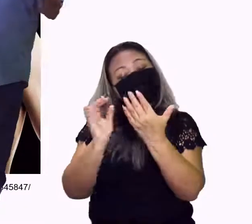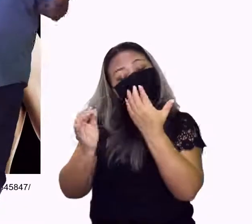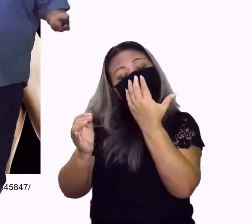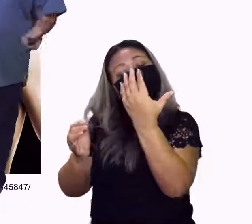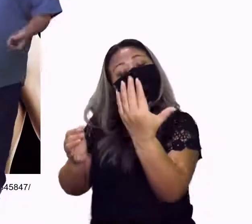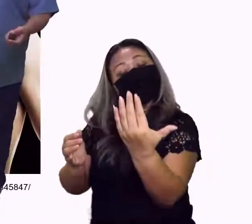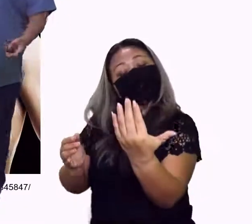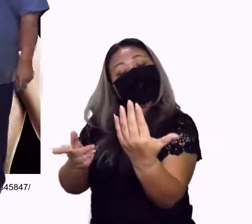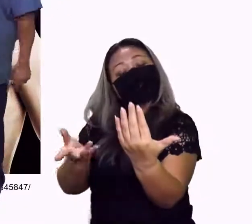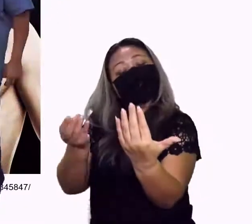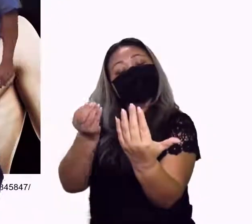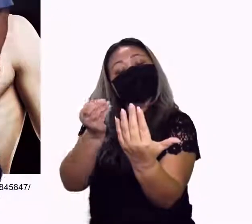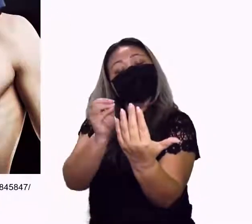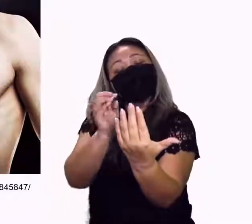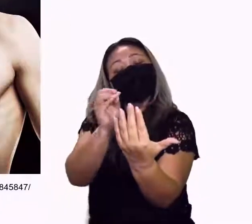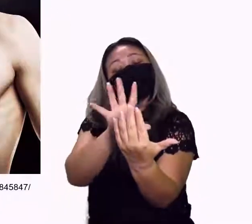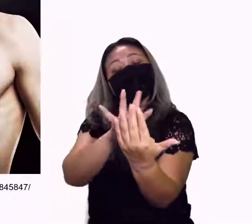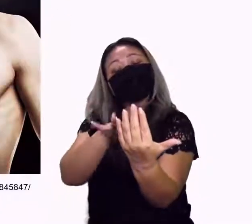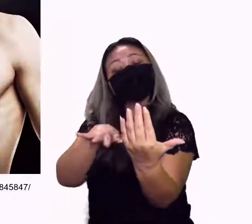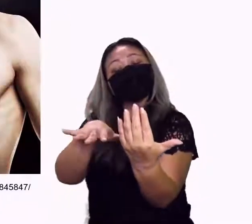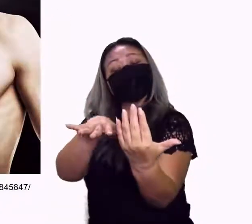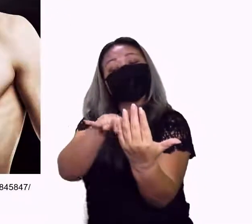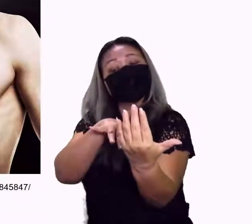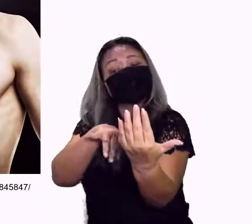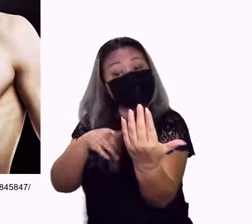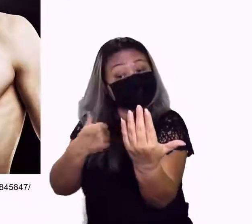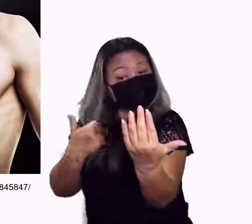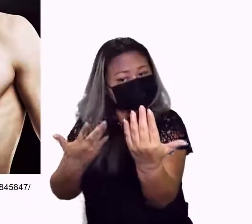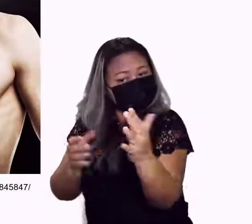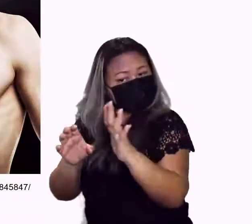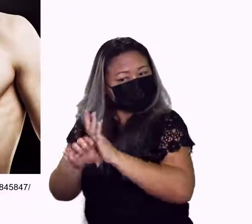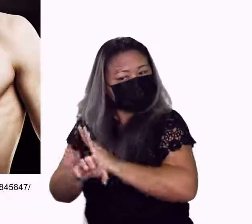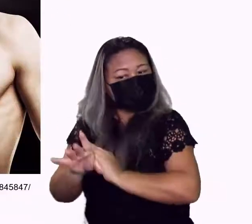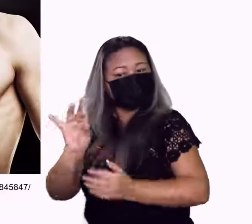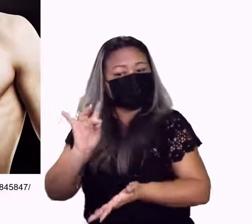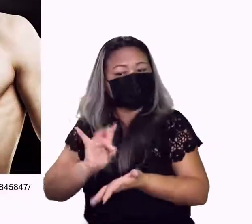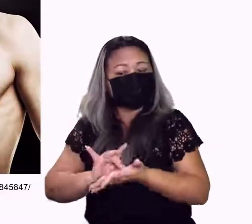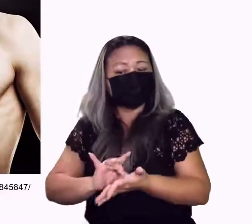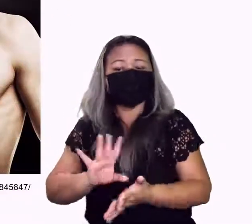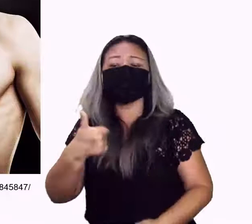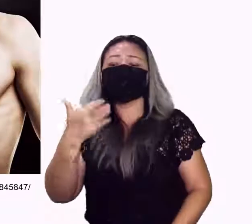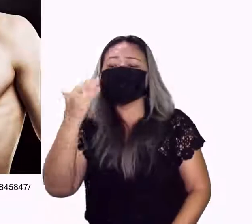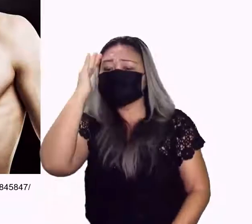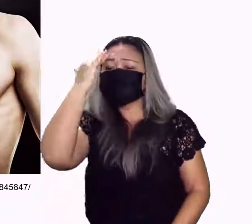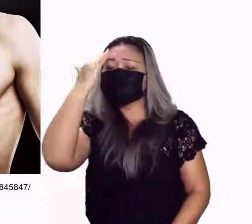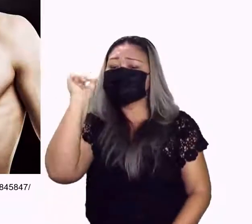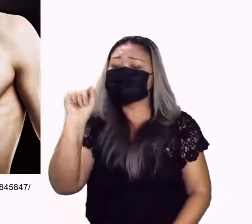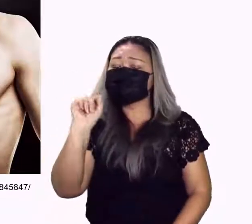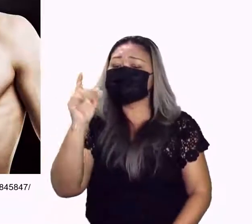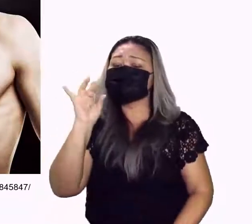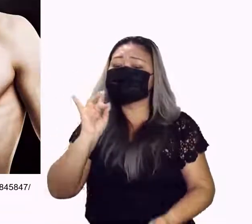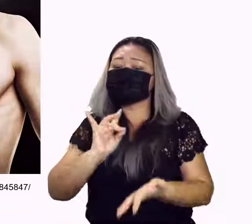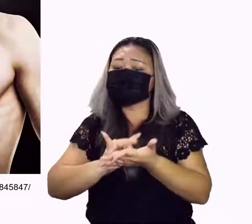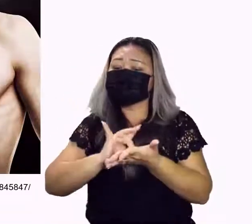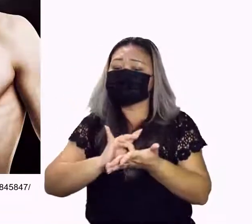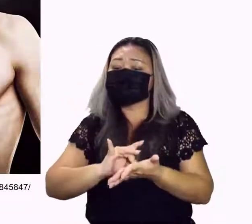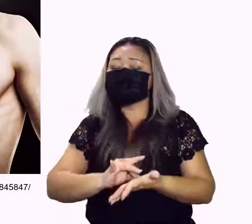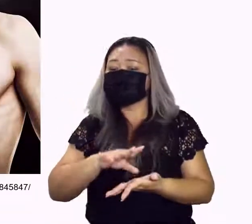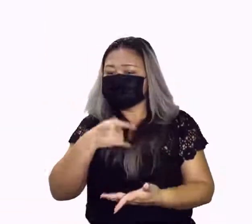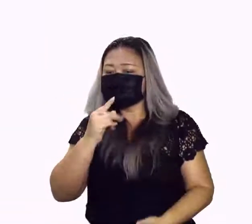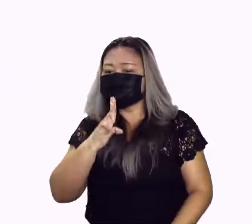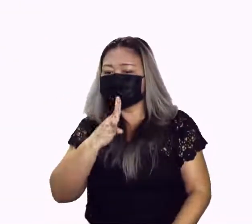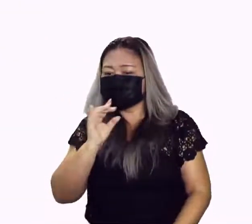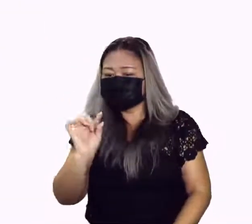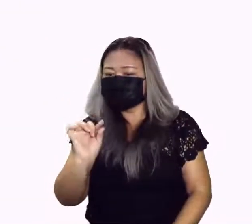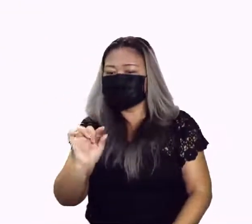O que contempla isso no nosso meio. Conceito de verdade. O que você entende por verdade? Vamos lá conhecer um